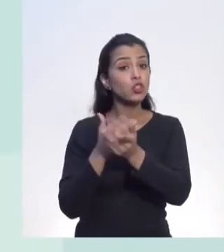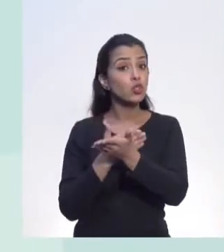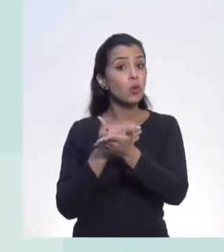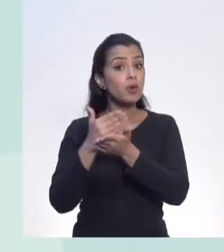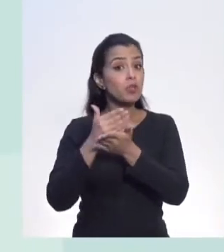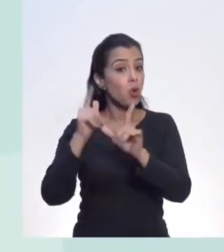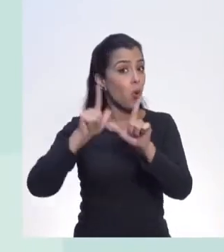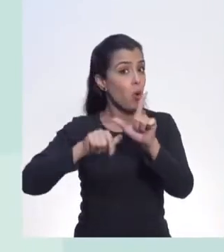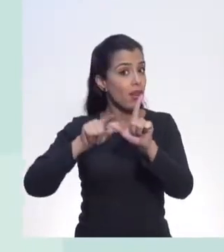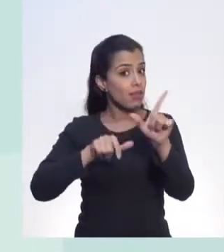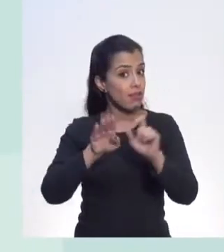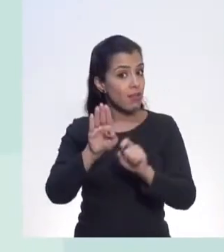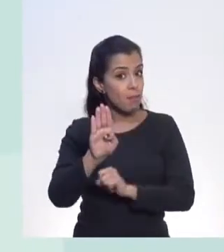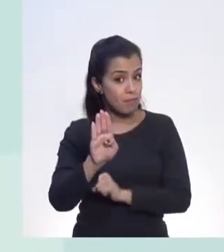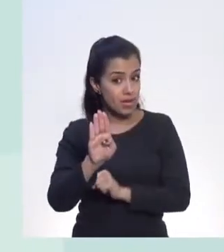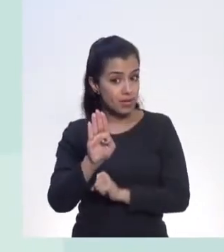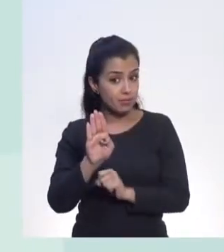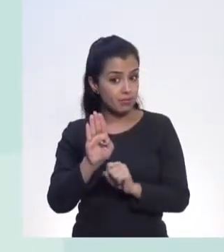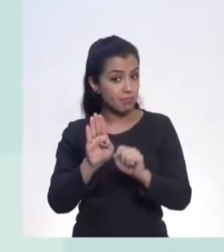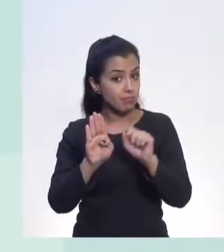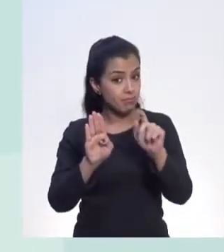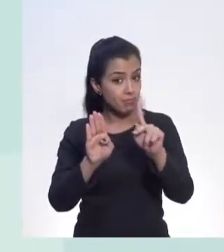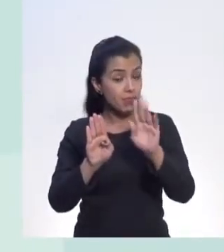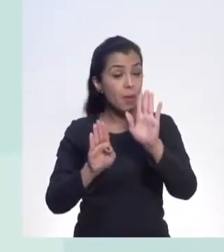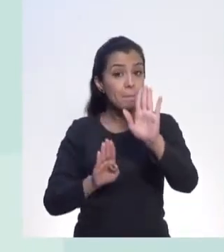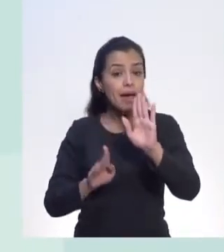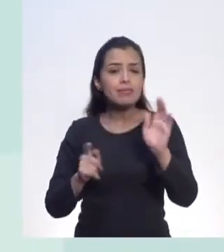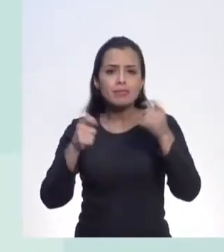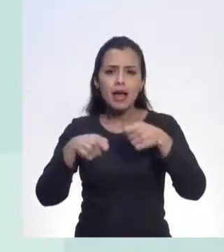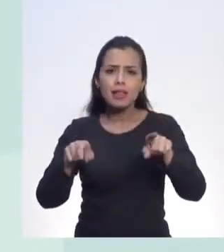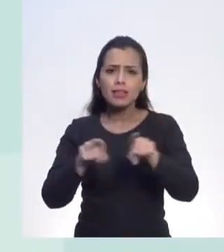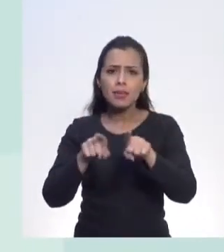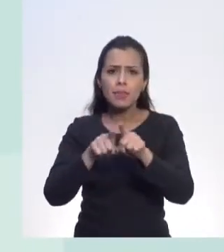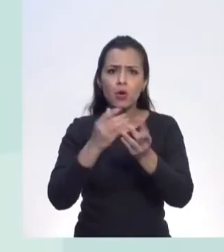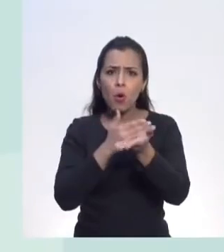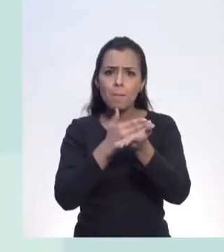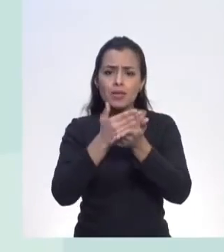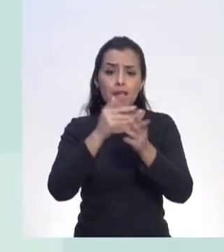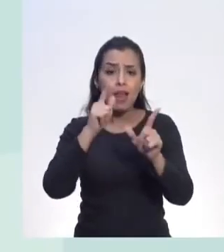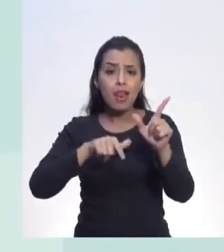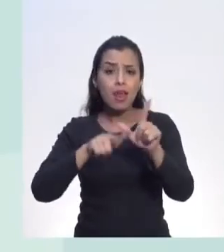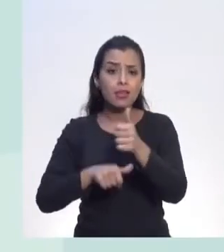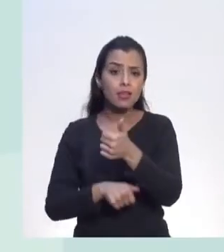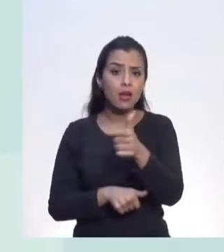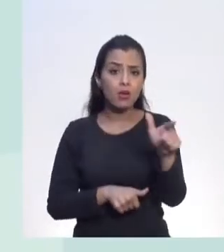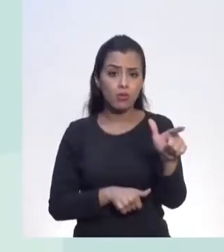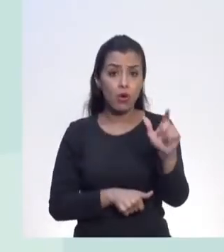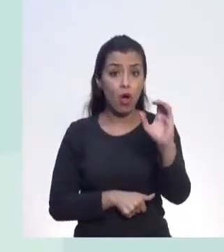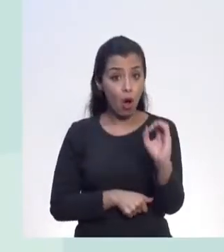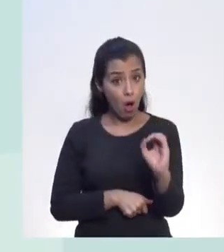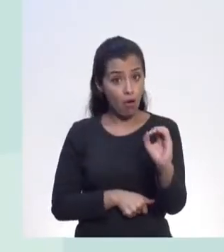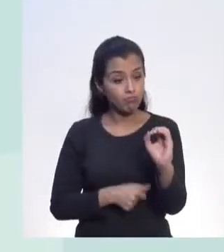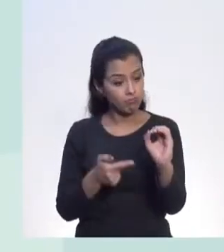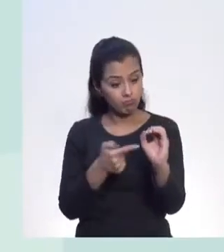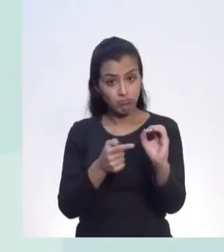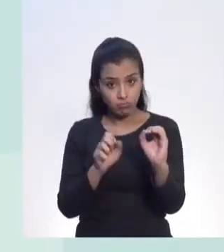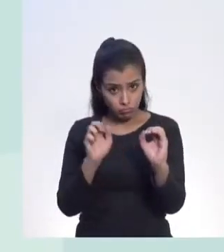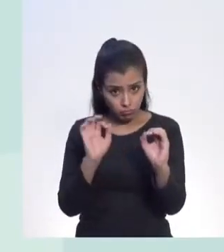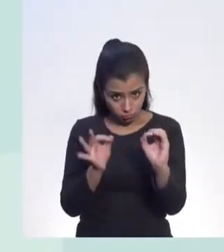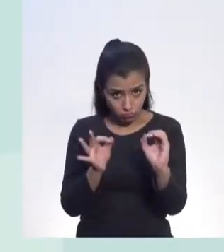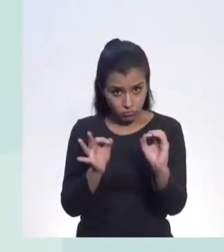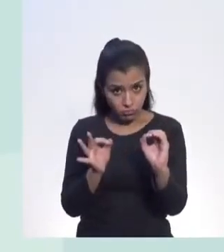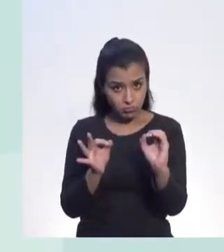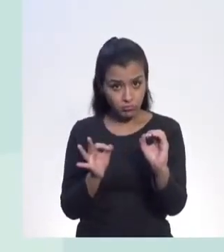letra B. Mas acontece que eu também posso ter anagramas que começam com a letra O. Concorda